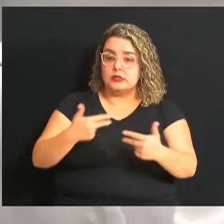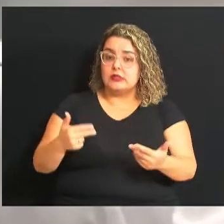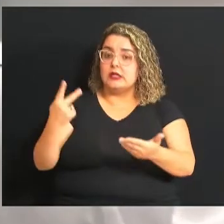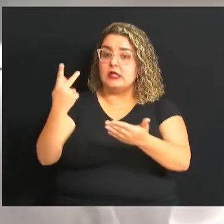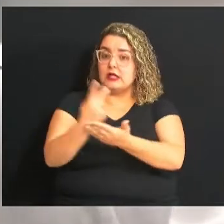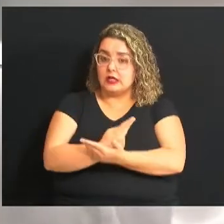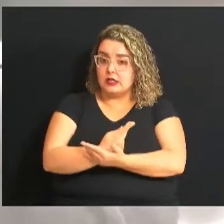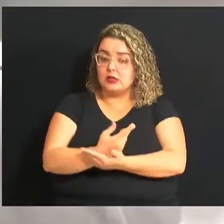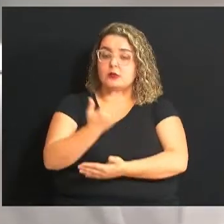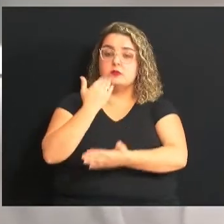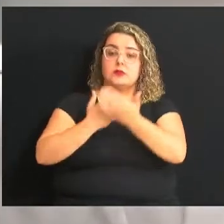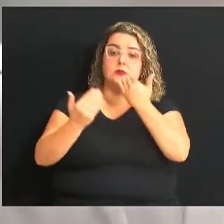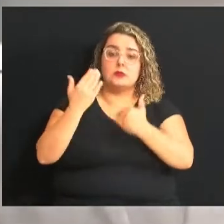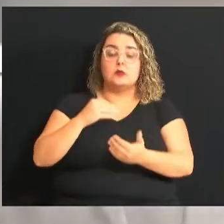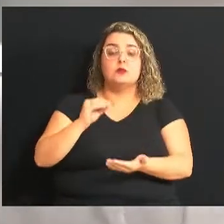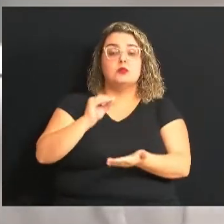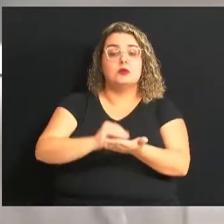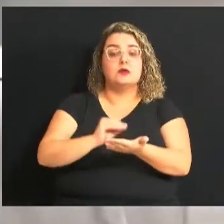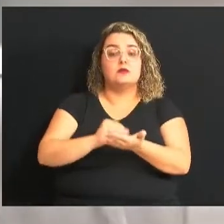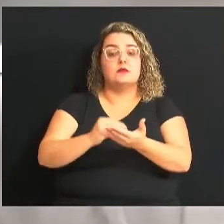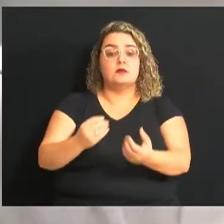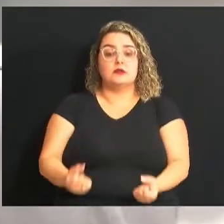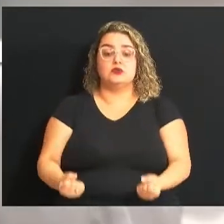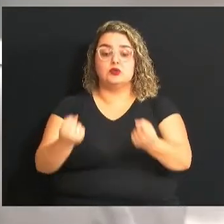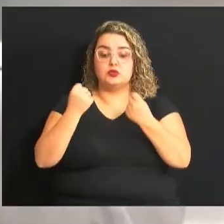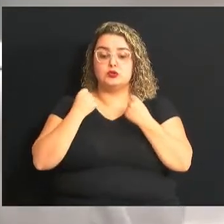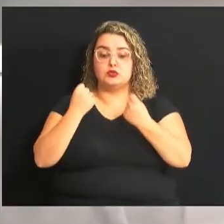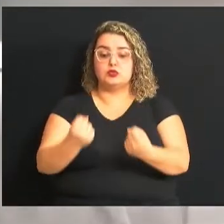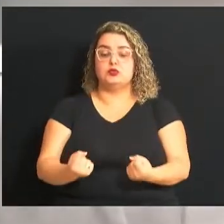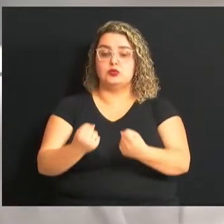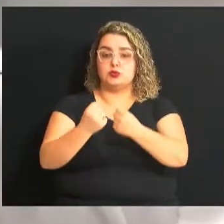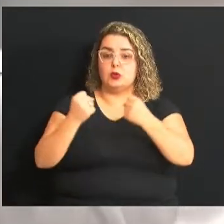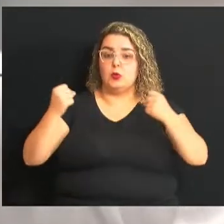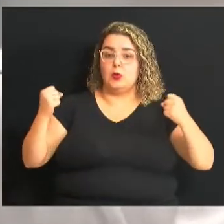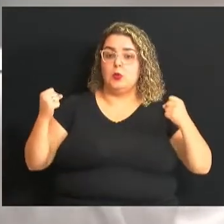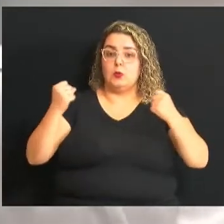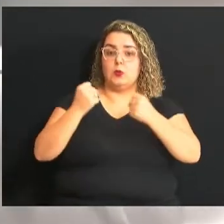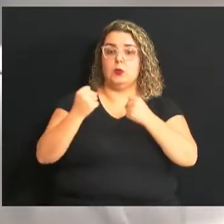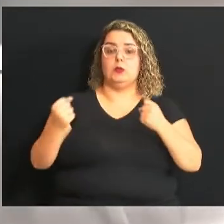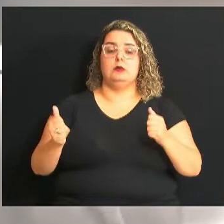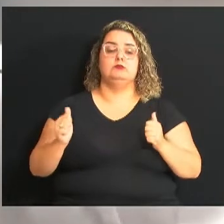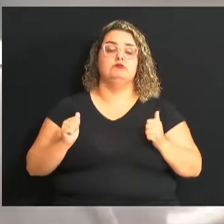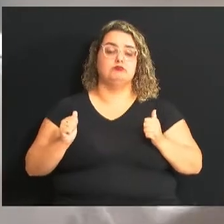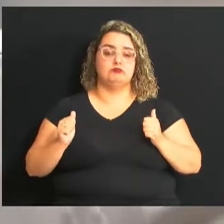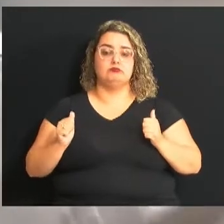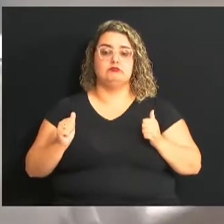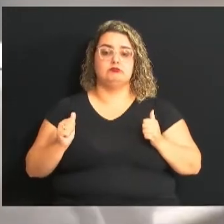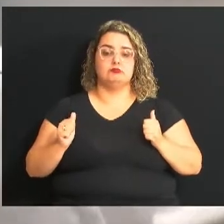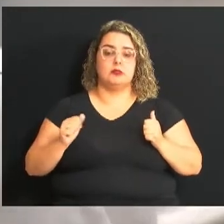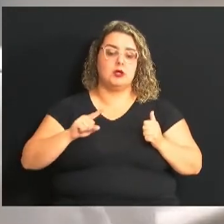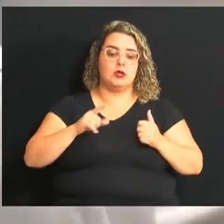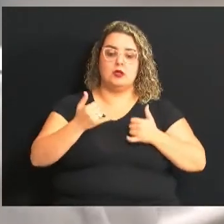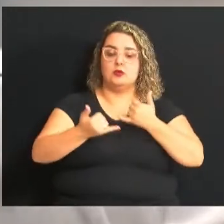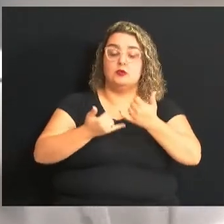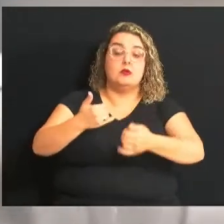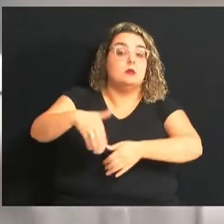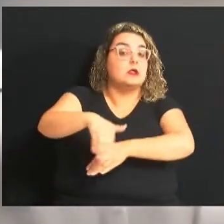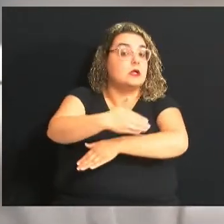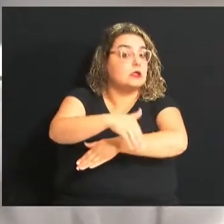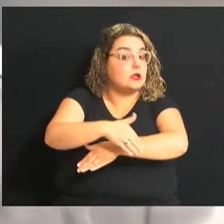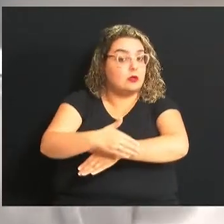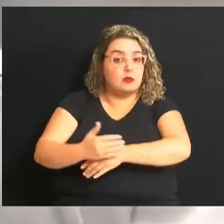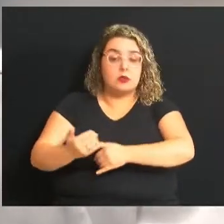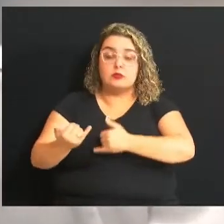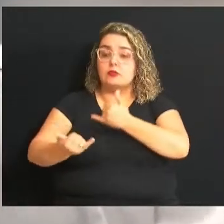por ter uma falta de atividade física, uma vida sedentária, ela não vai mais brincar na rua, ela não vai